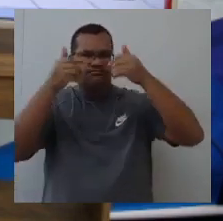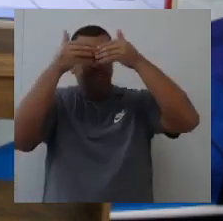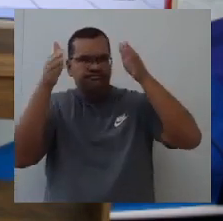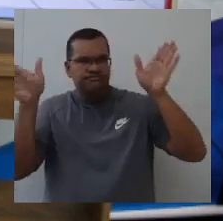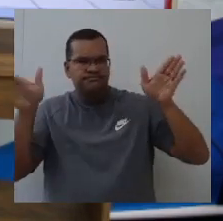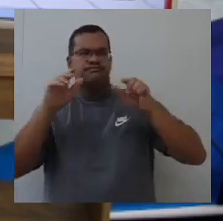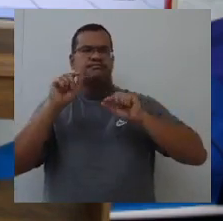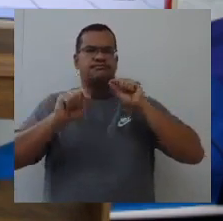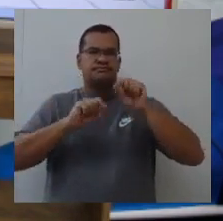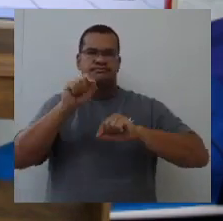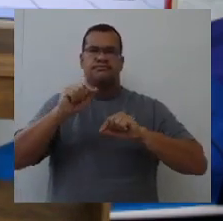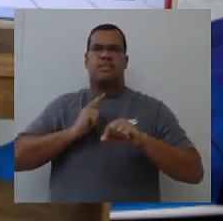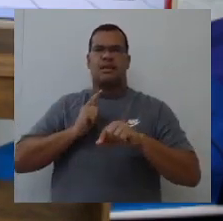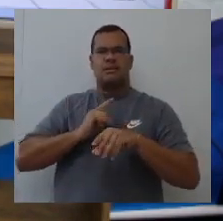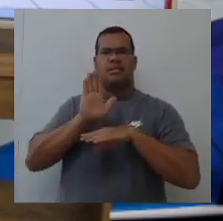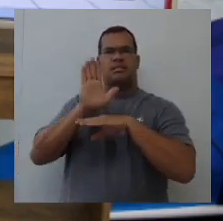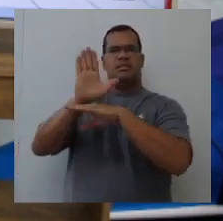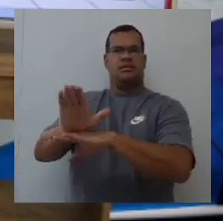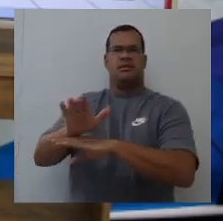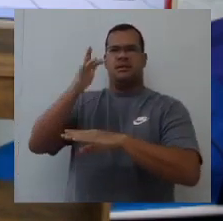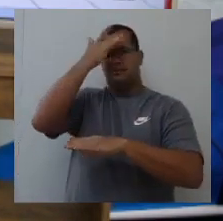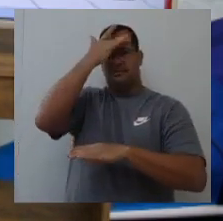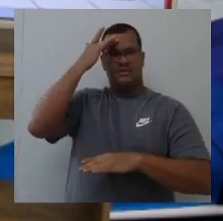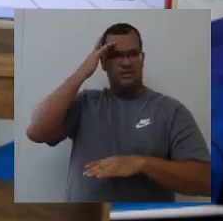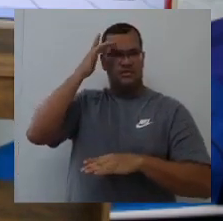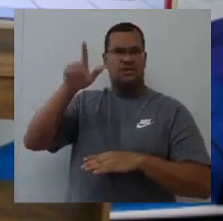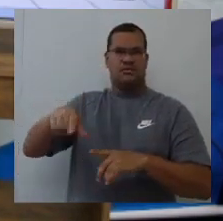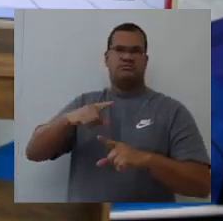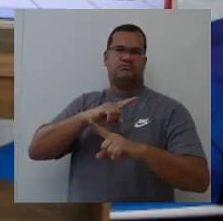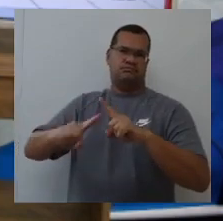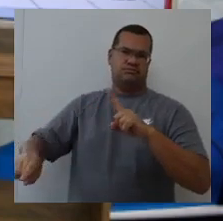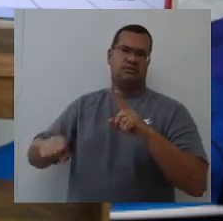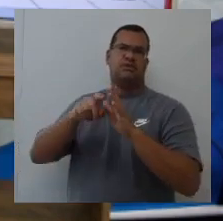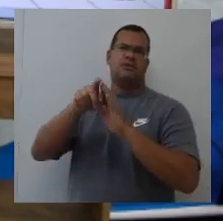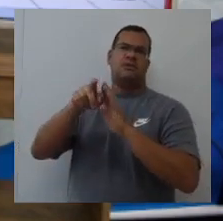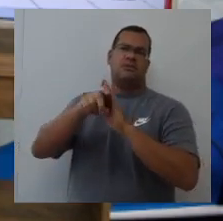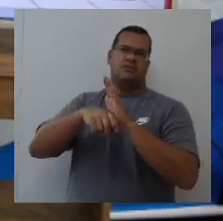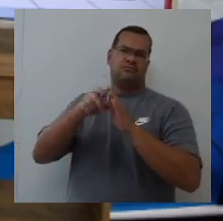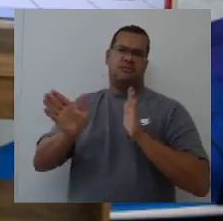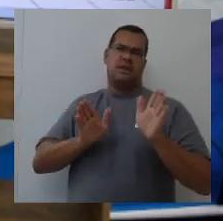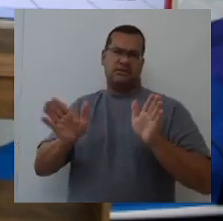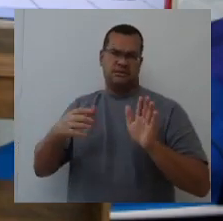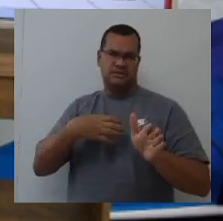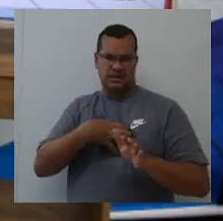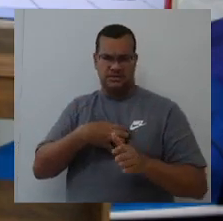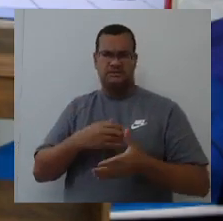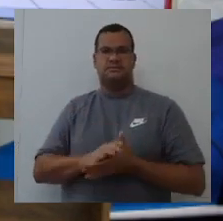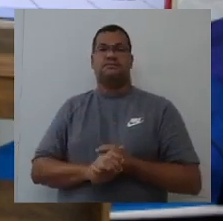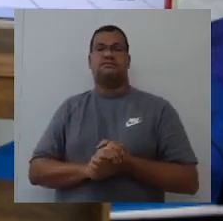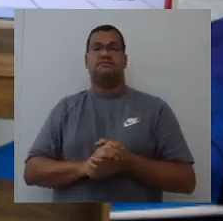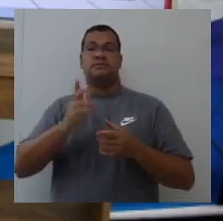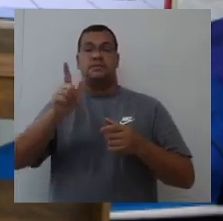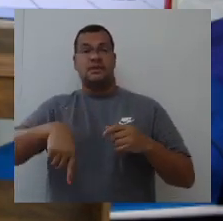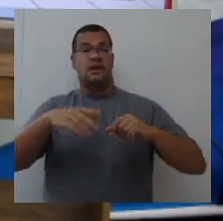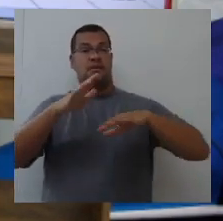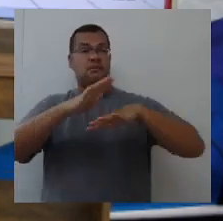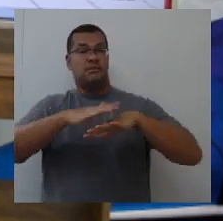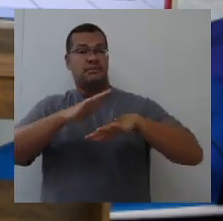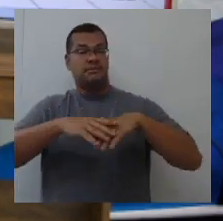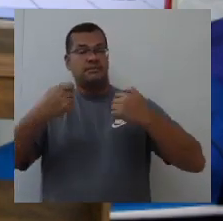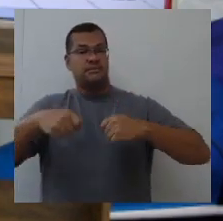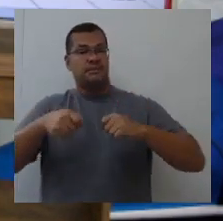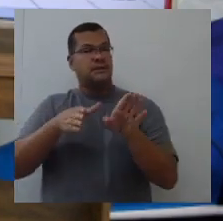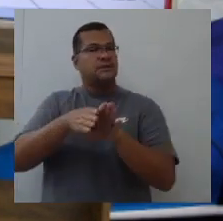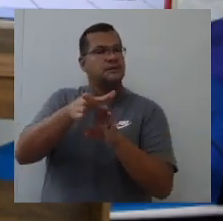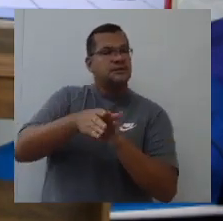adequada para atender ao pessoal que a vida negou a acessibilidade como a gente tem. Então, a matemática ela tem que trazer conhecimento